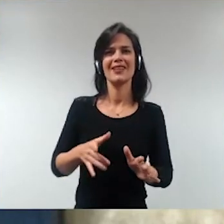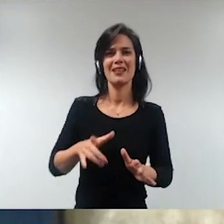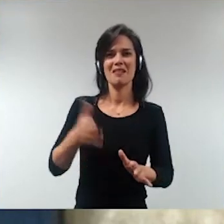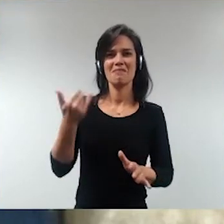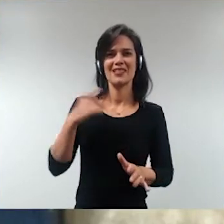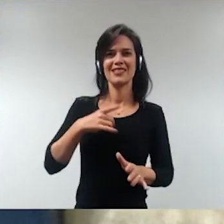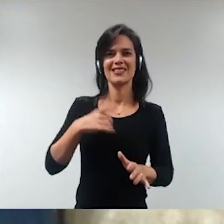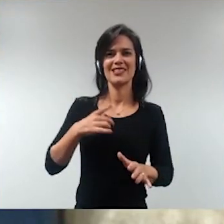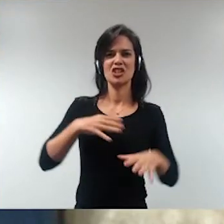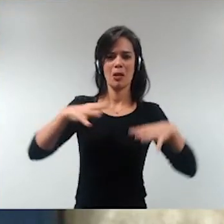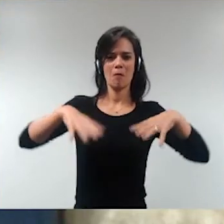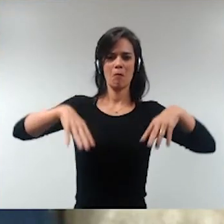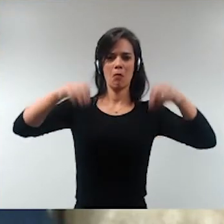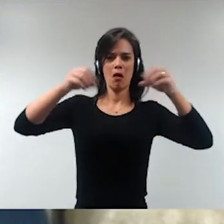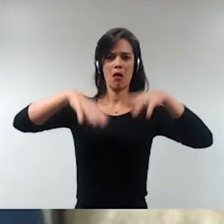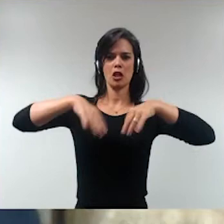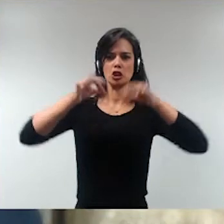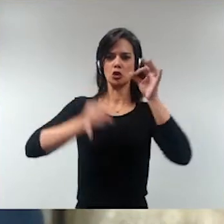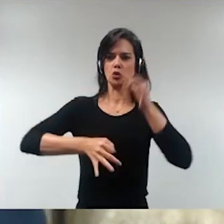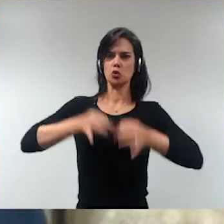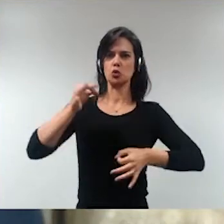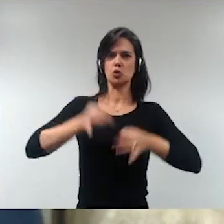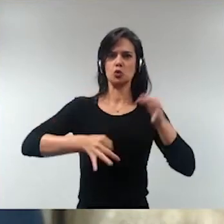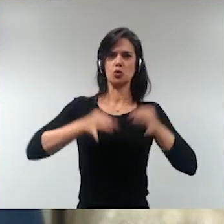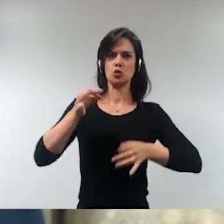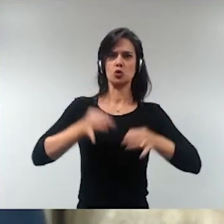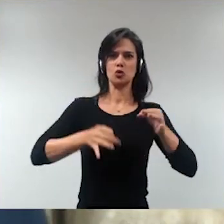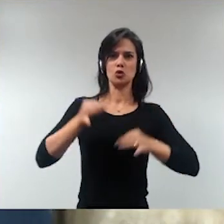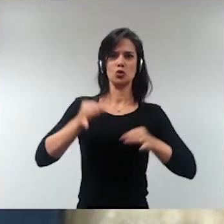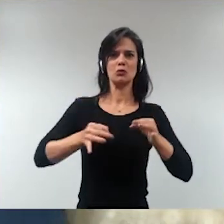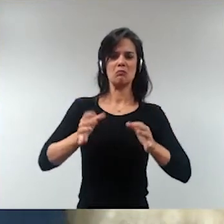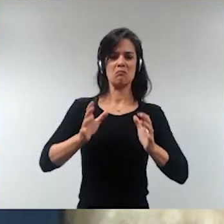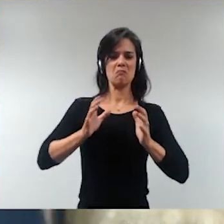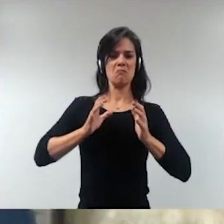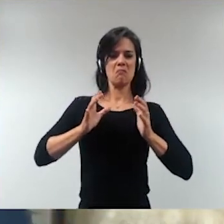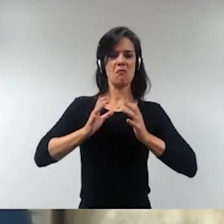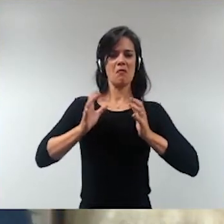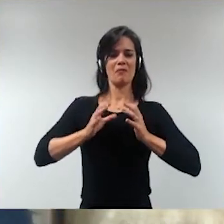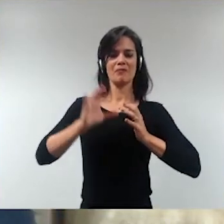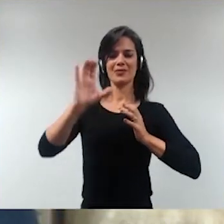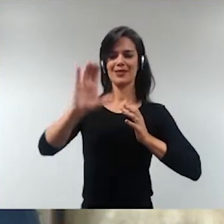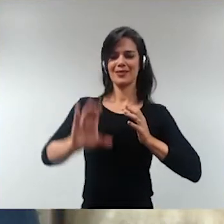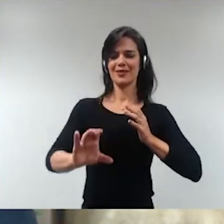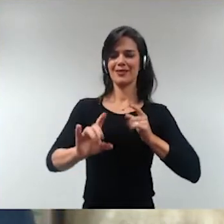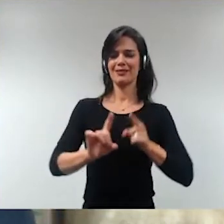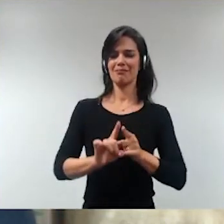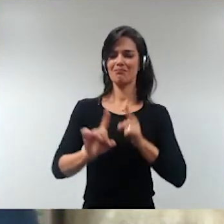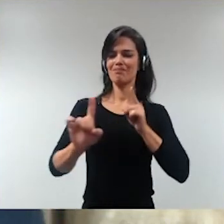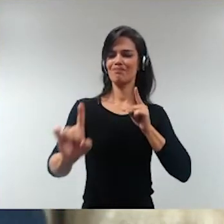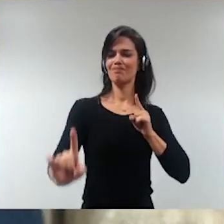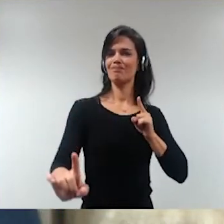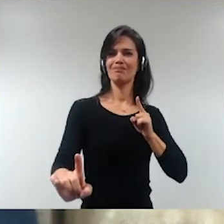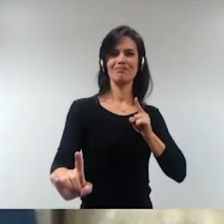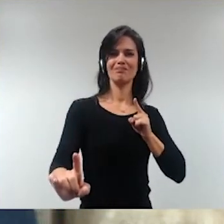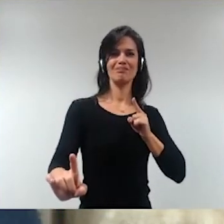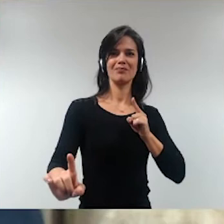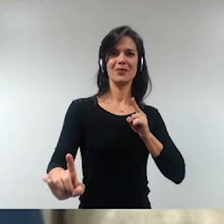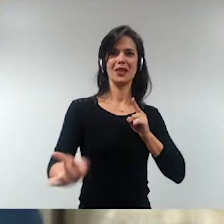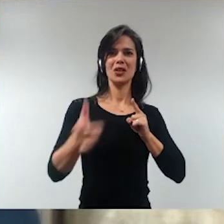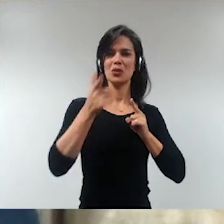de justiça, que já servem para distanciar um pouco o cidadão do judiciário, que se nós